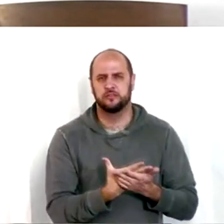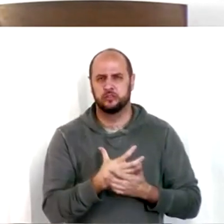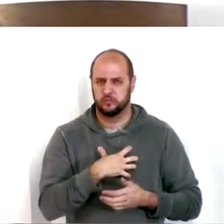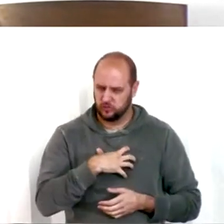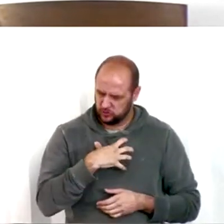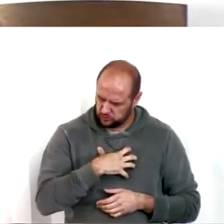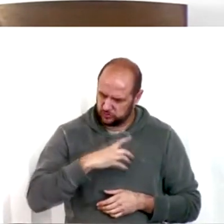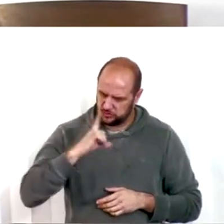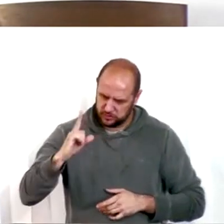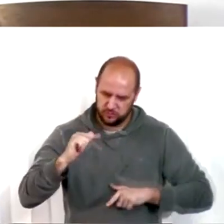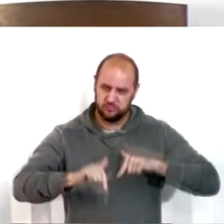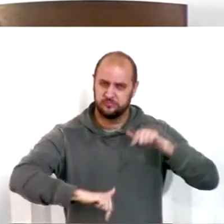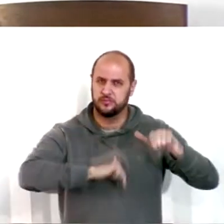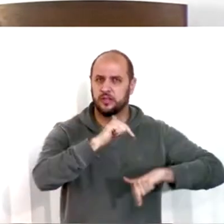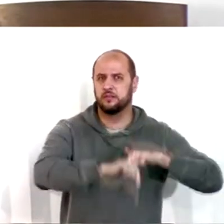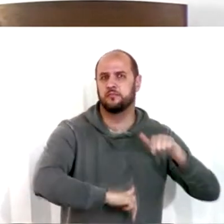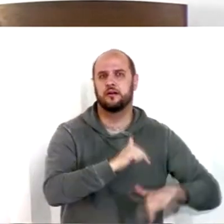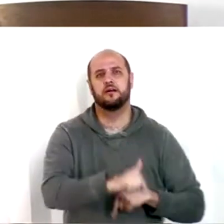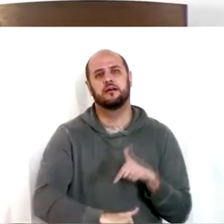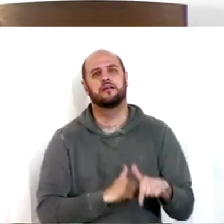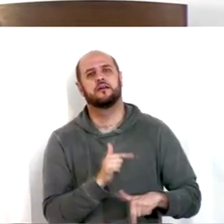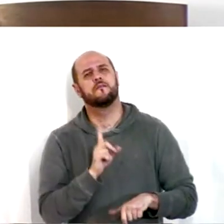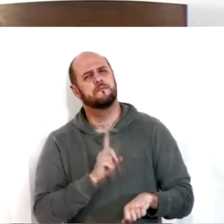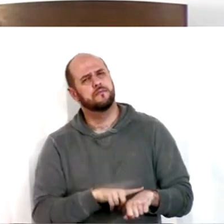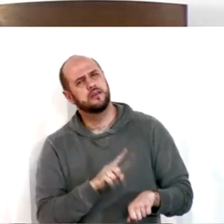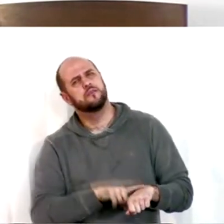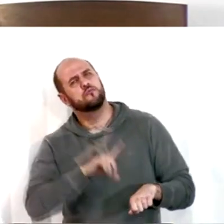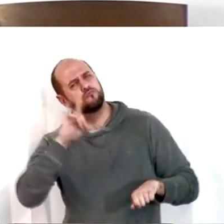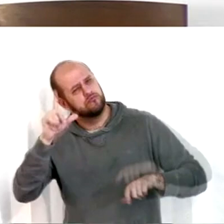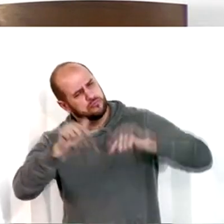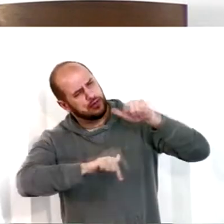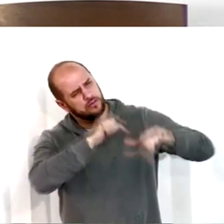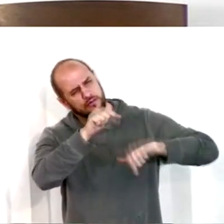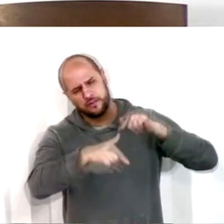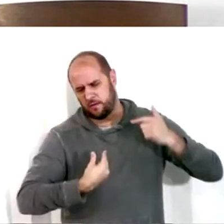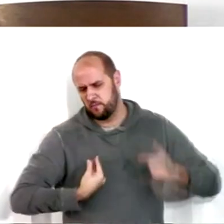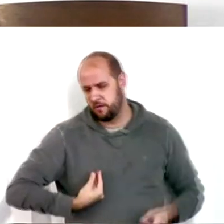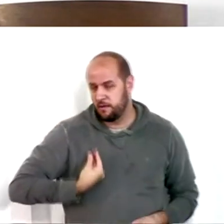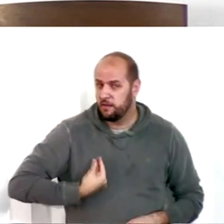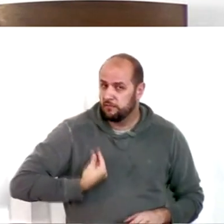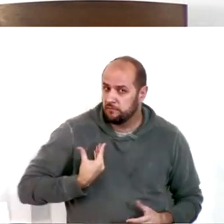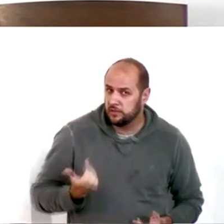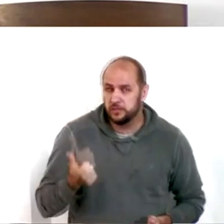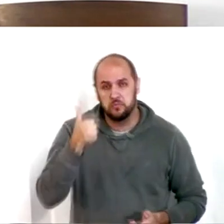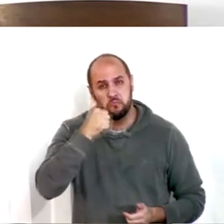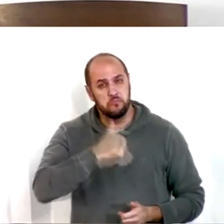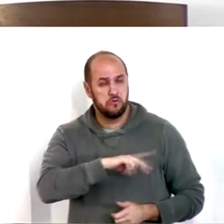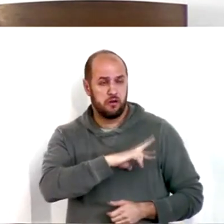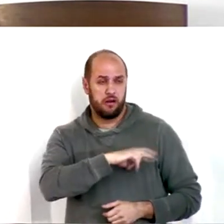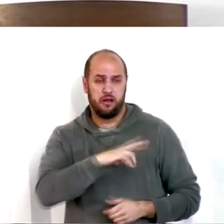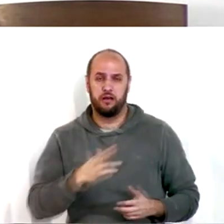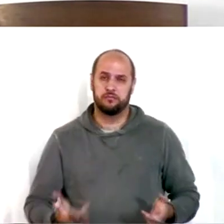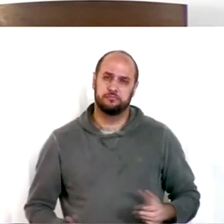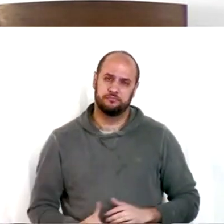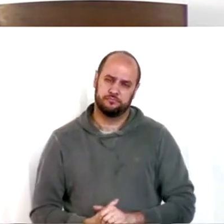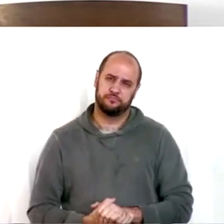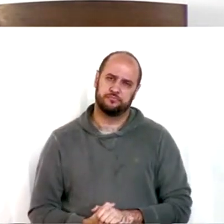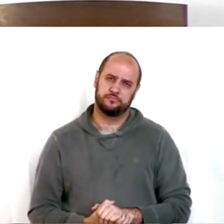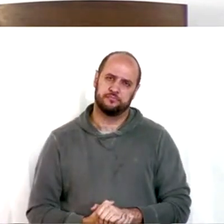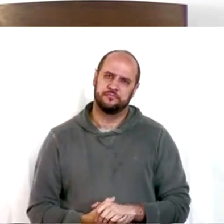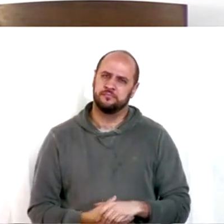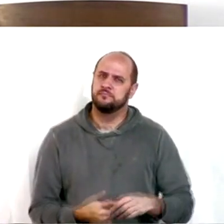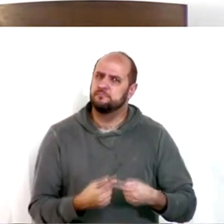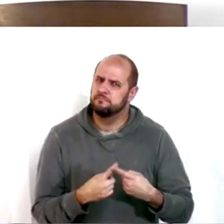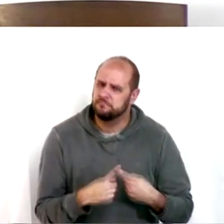Deus agir e pelo tempo de Deus agir na vida de Ruth. Mas